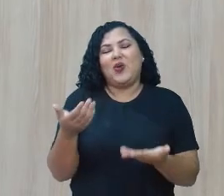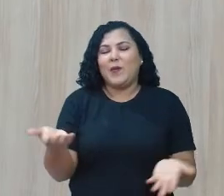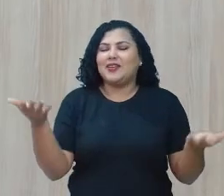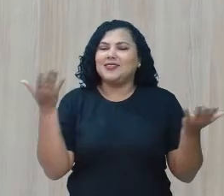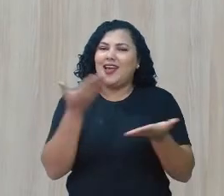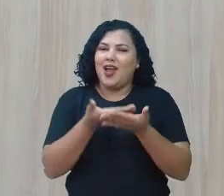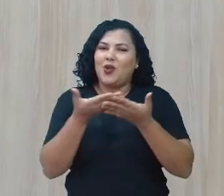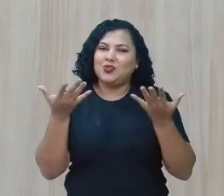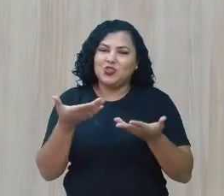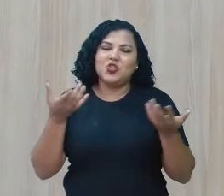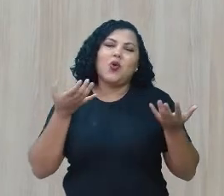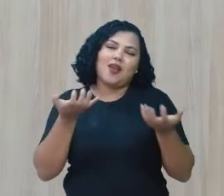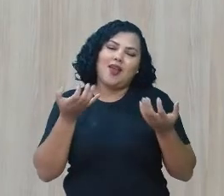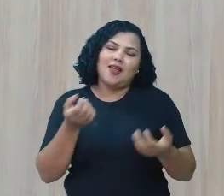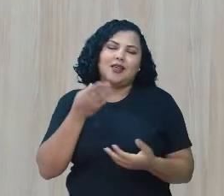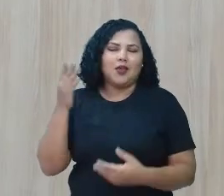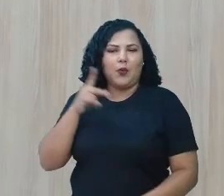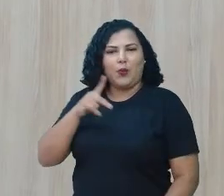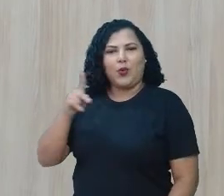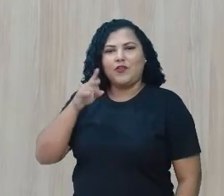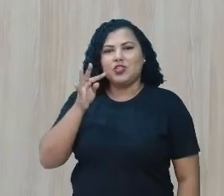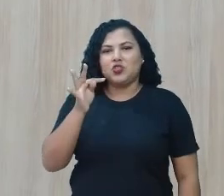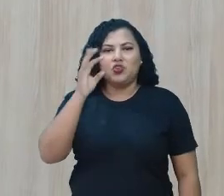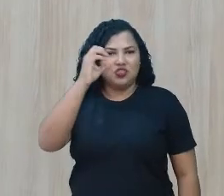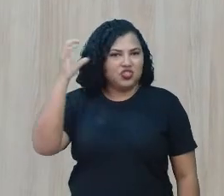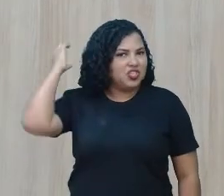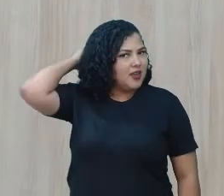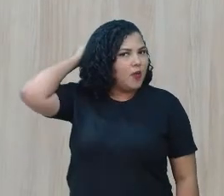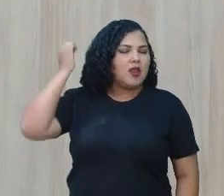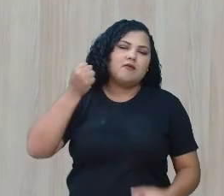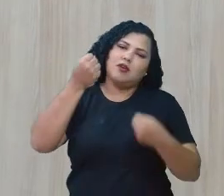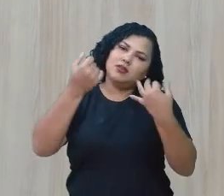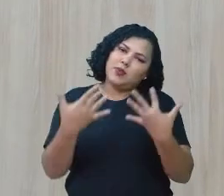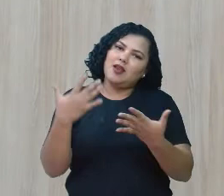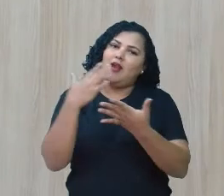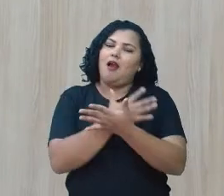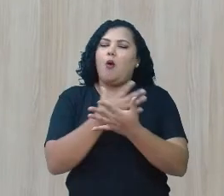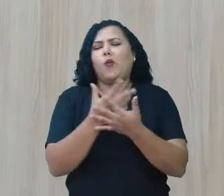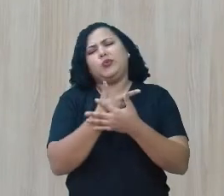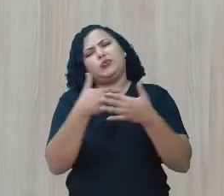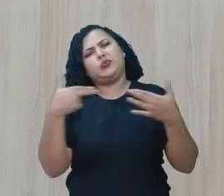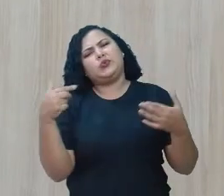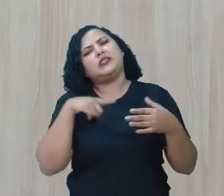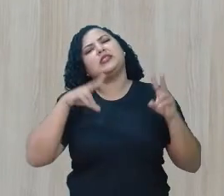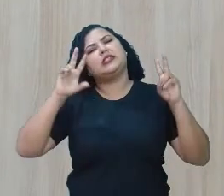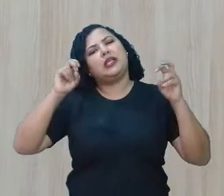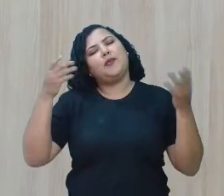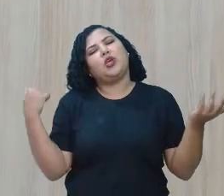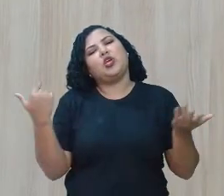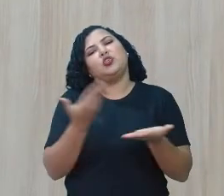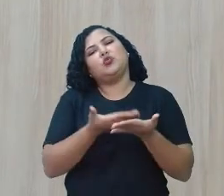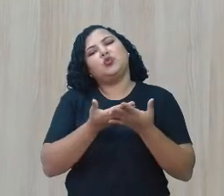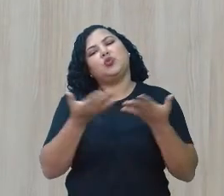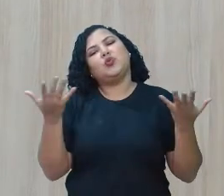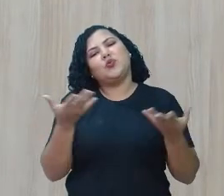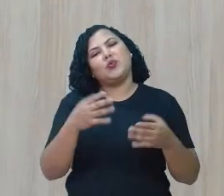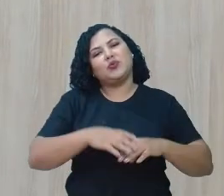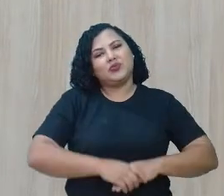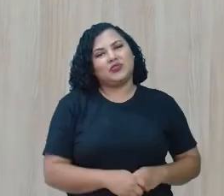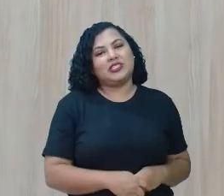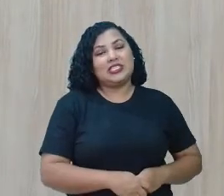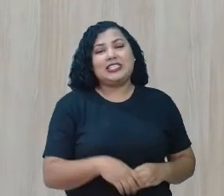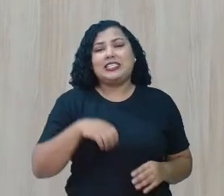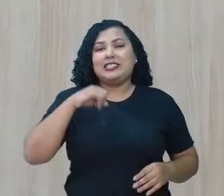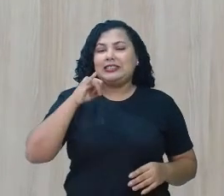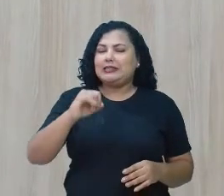gostaria de passar a palavra para o Tiago, tá bom? Ele vai dizer alguma colocação aí em relação ao assunto que estamos vivenciando, tá? Se